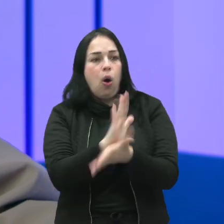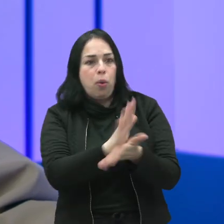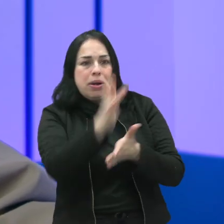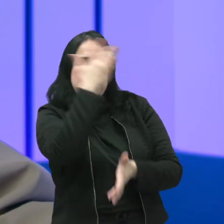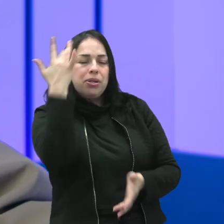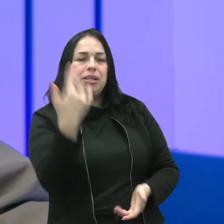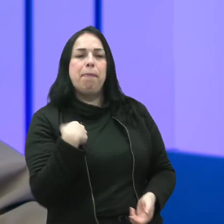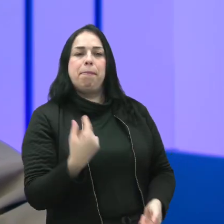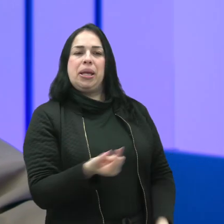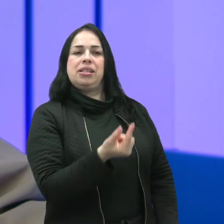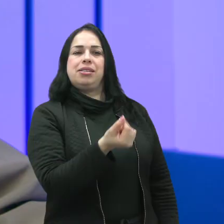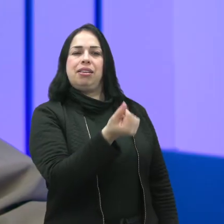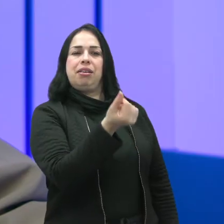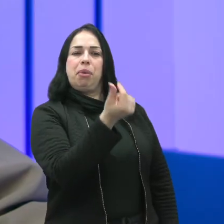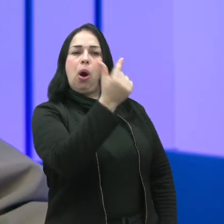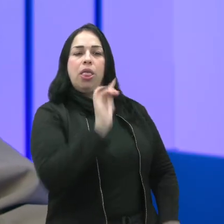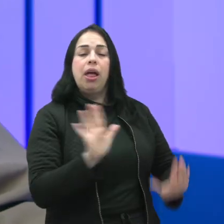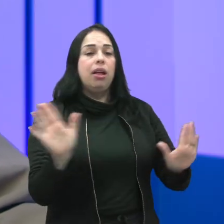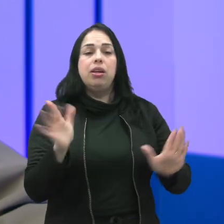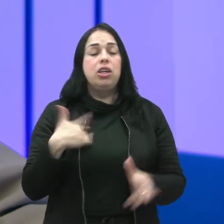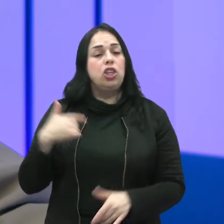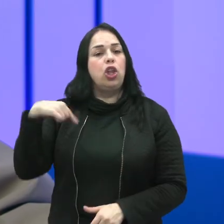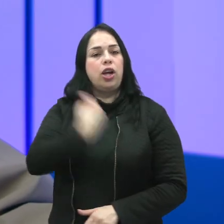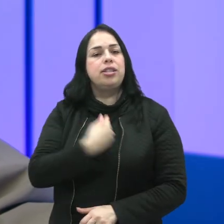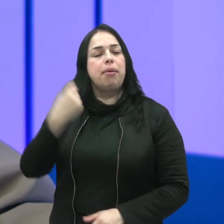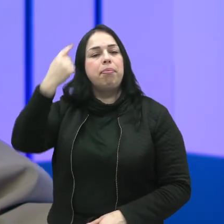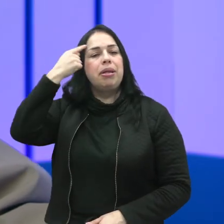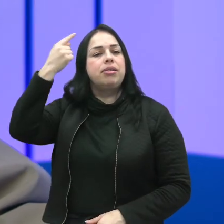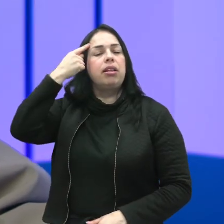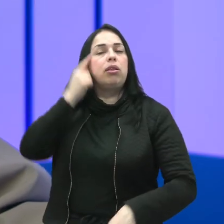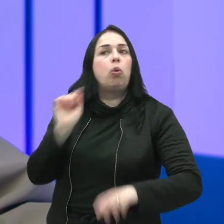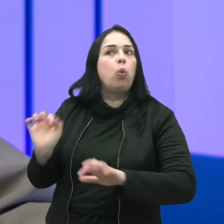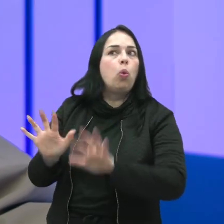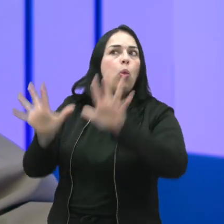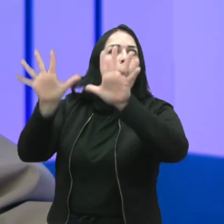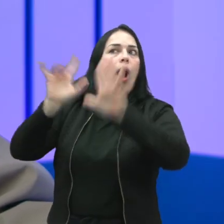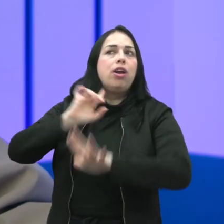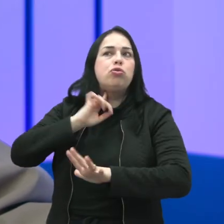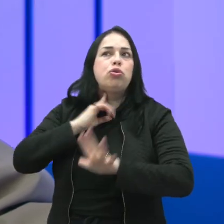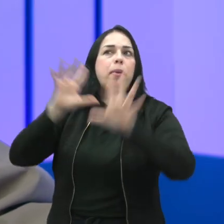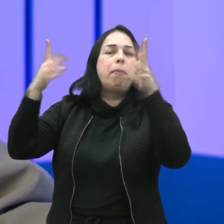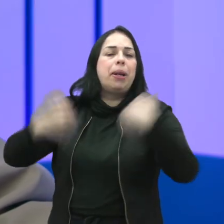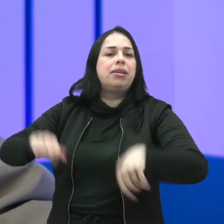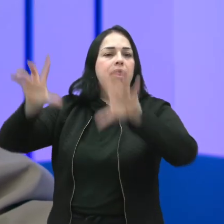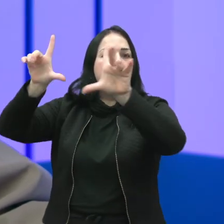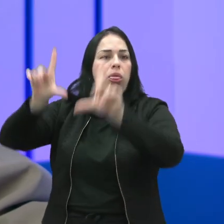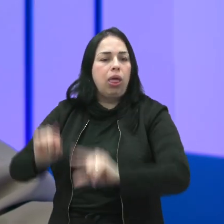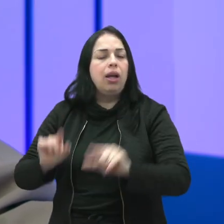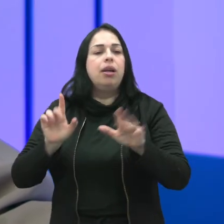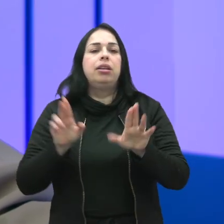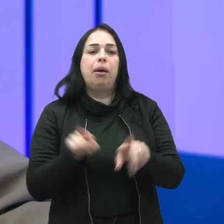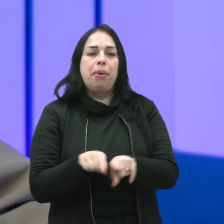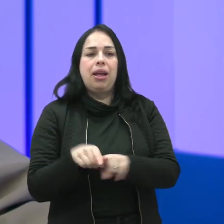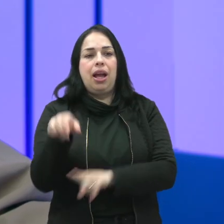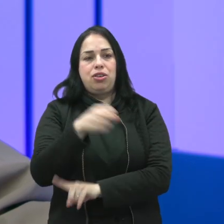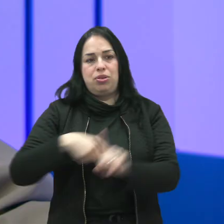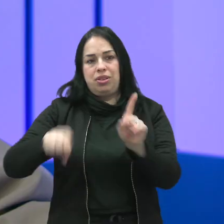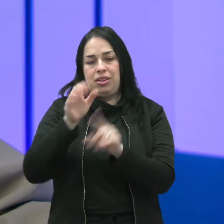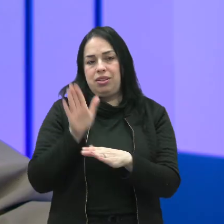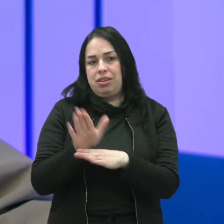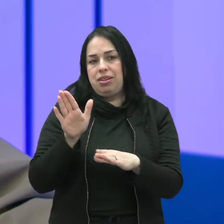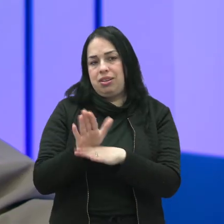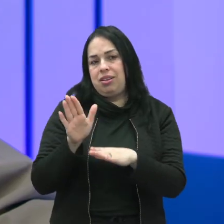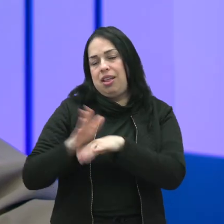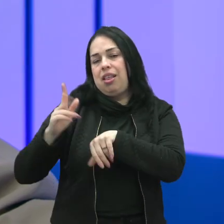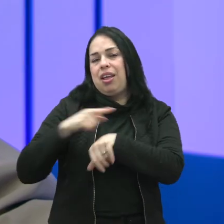estão lá fazendo a foto, assim, tirando todo esse carbono que está na atmosfera e levando aí, fixando no sol, né, e ajudando que a sociedade cada vez mais tenha